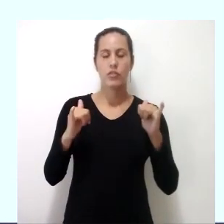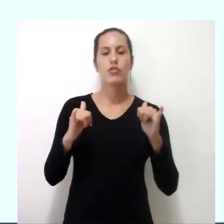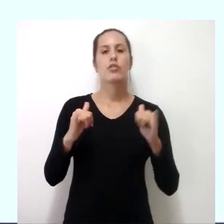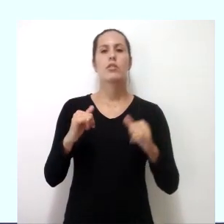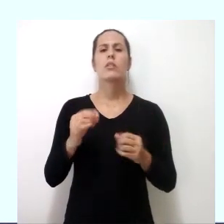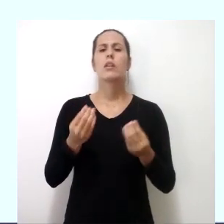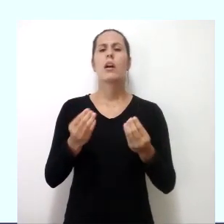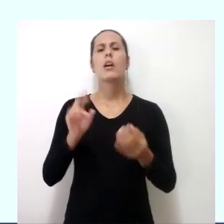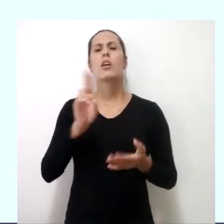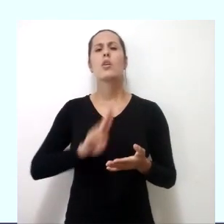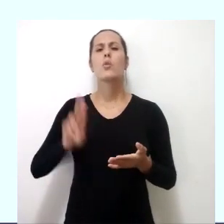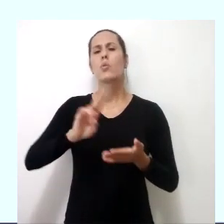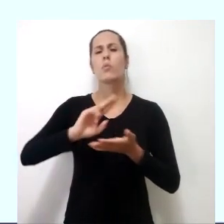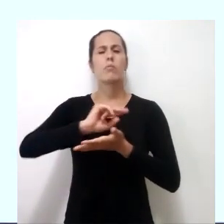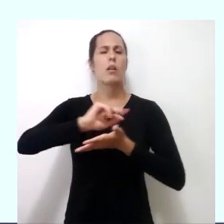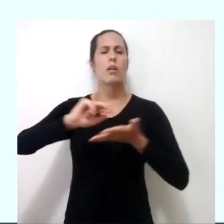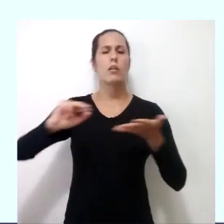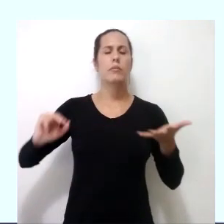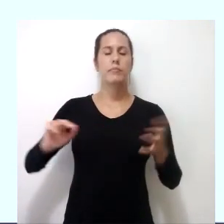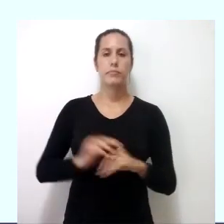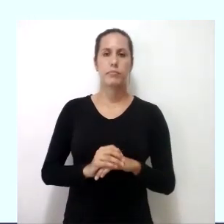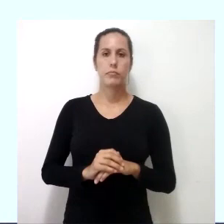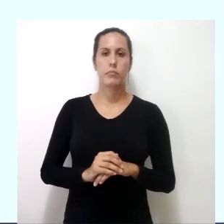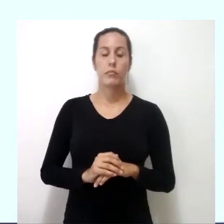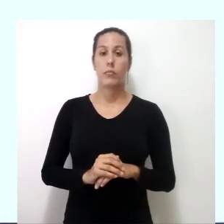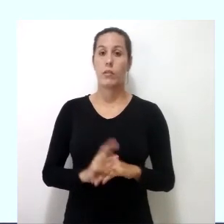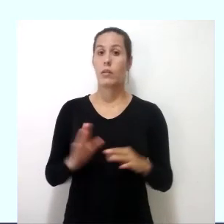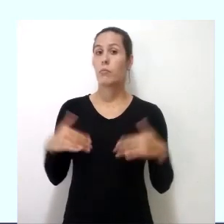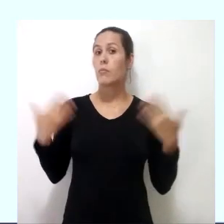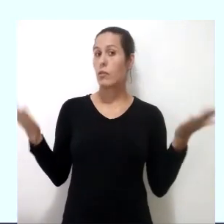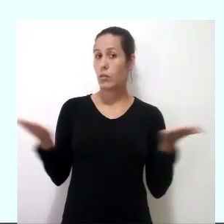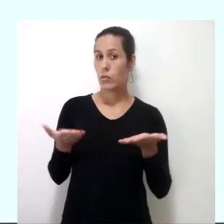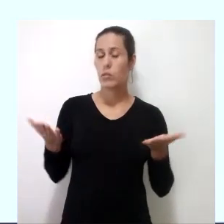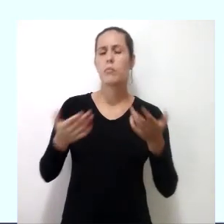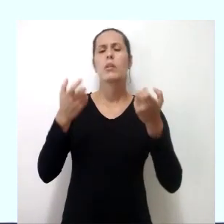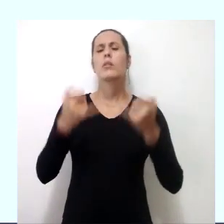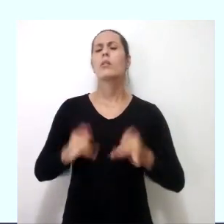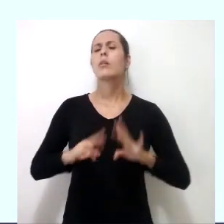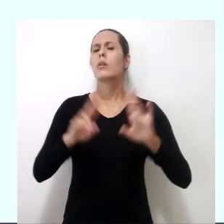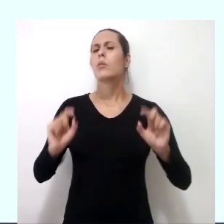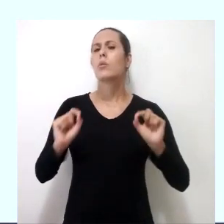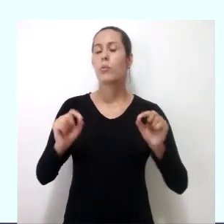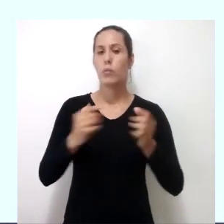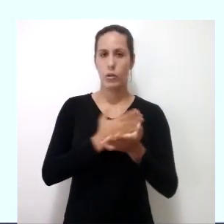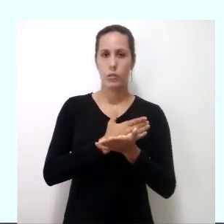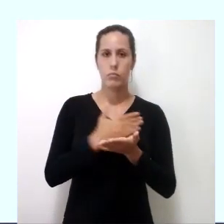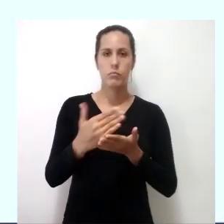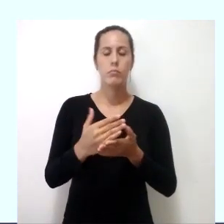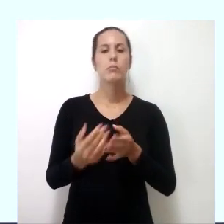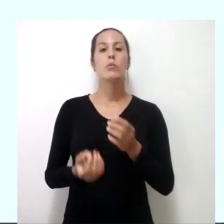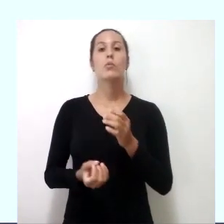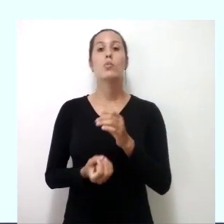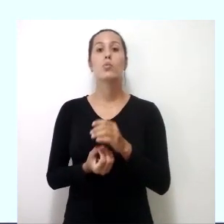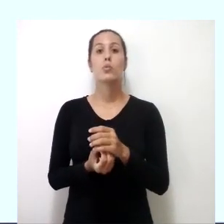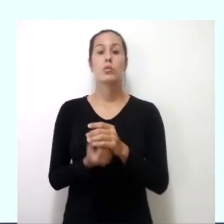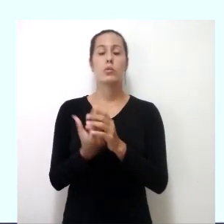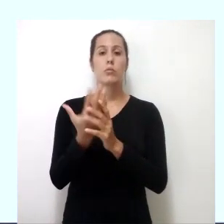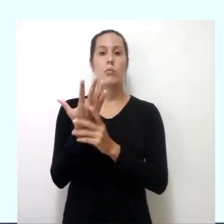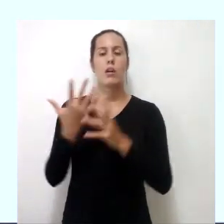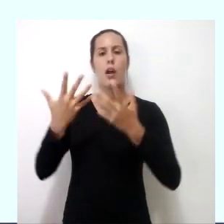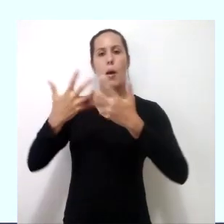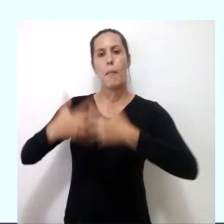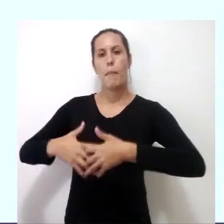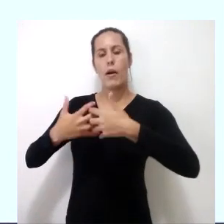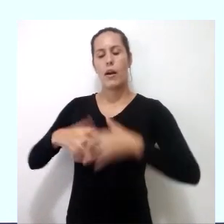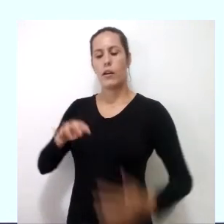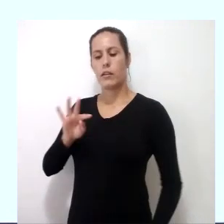energias e suas utilizações. E para falar sobre energias e suas utilizações, bora falar sobre o surgimento